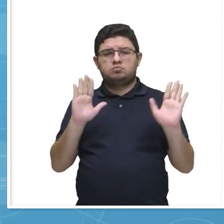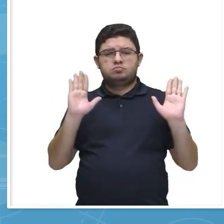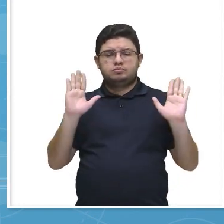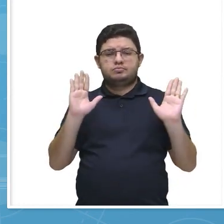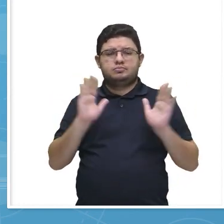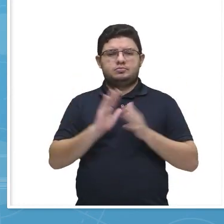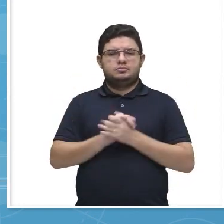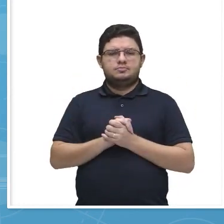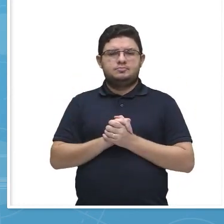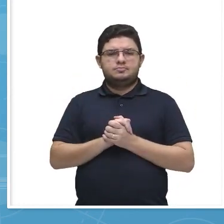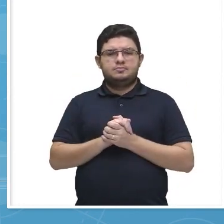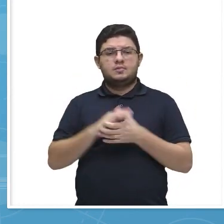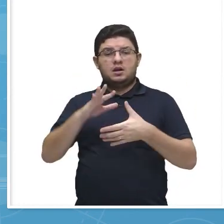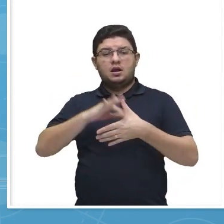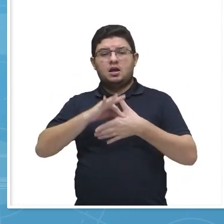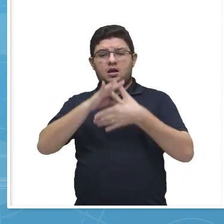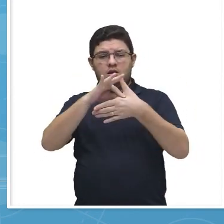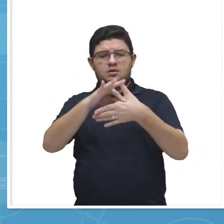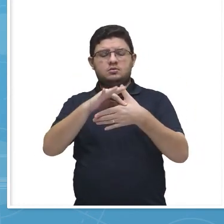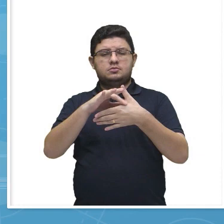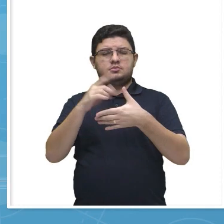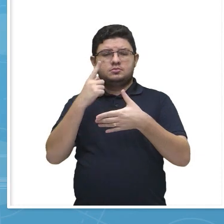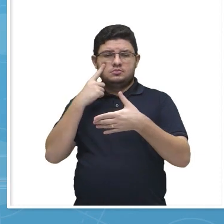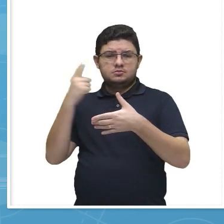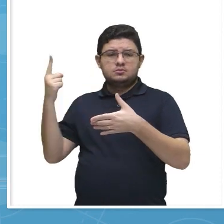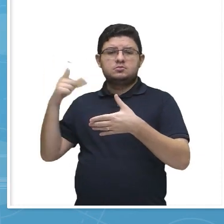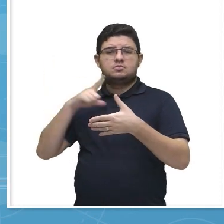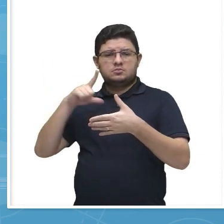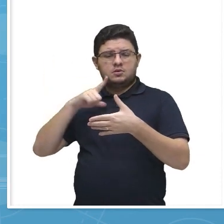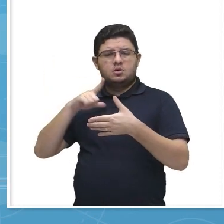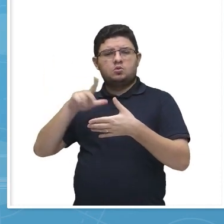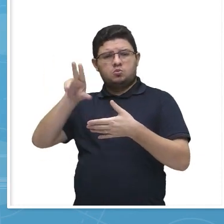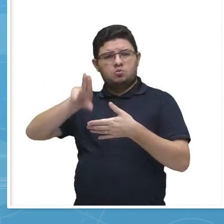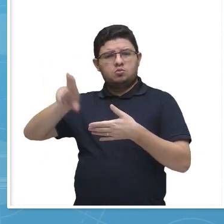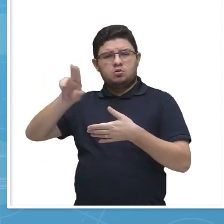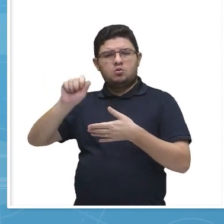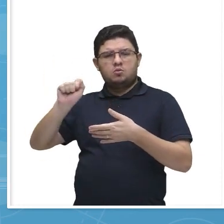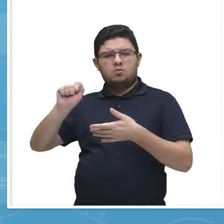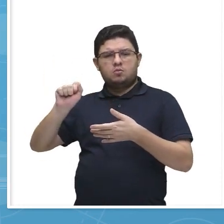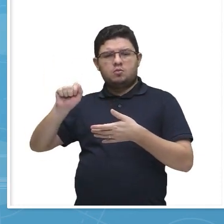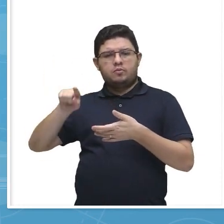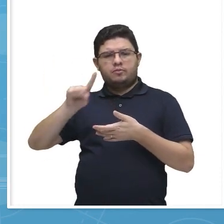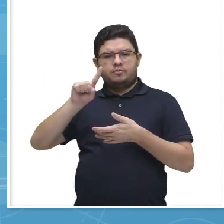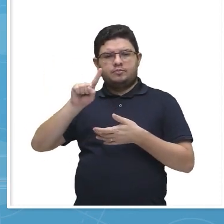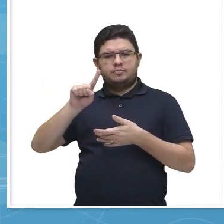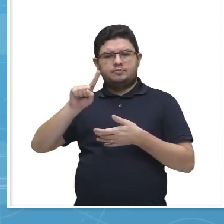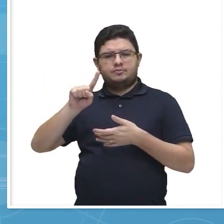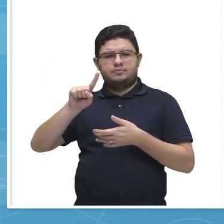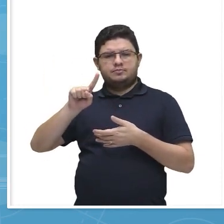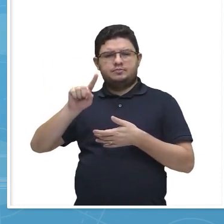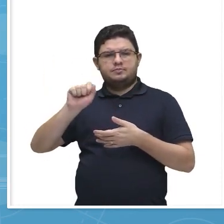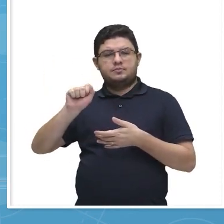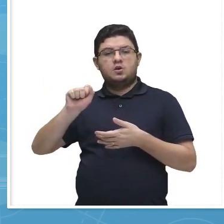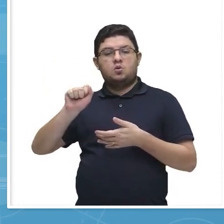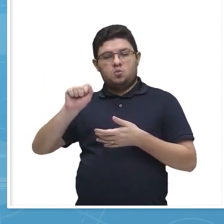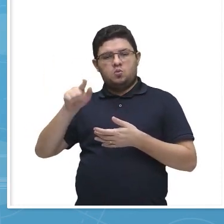a carne. Então, percebam que aqui eu tenho um A com um acento grave. Então, percebam que aqui eu tenho uma